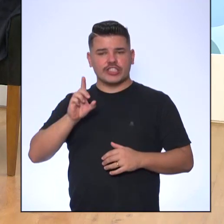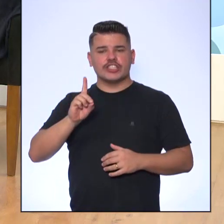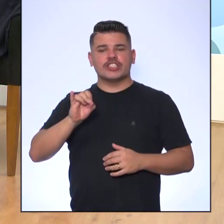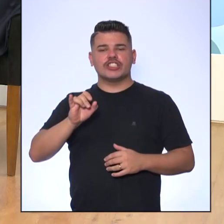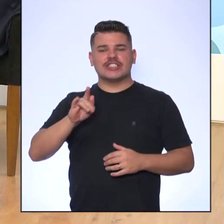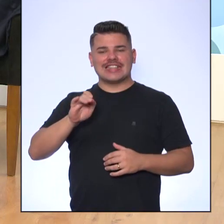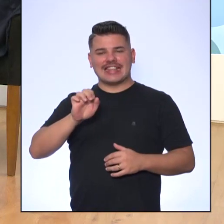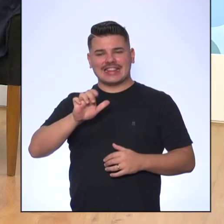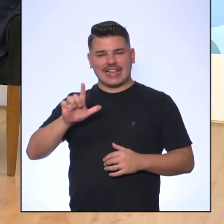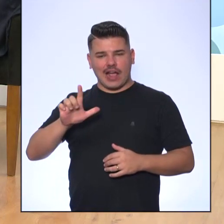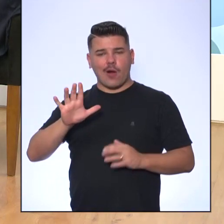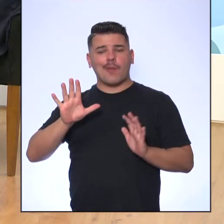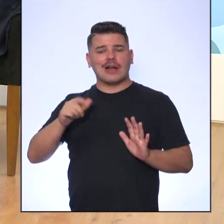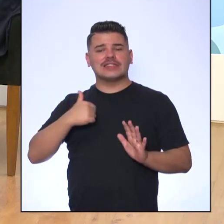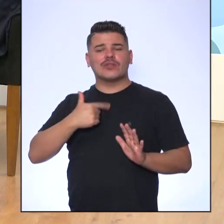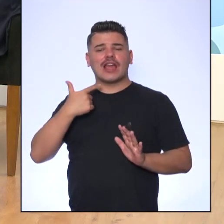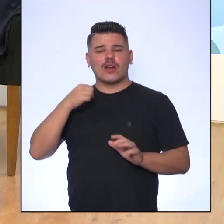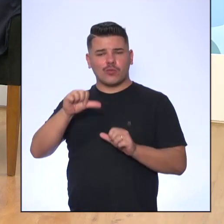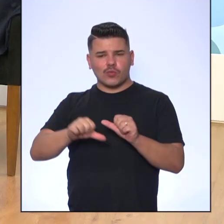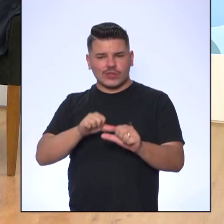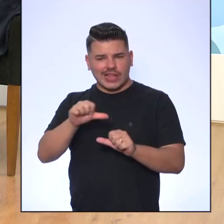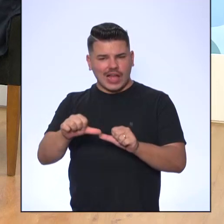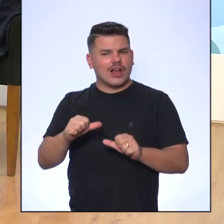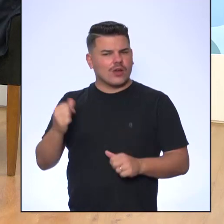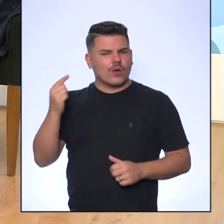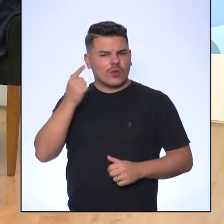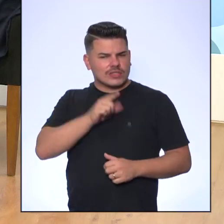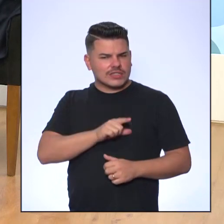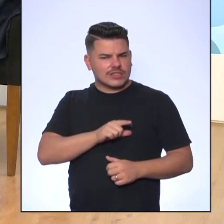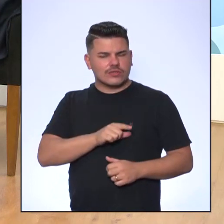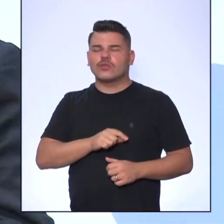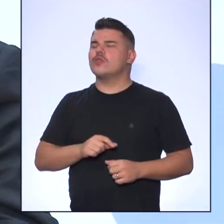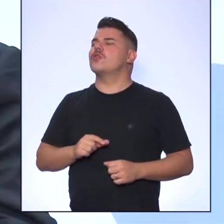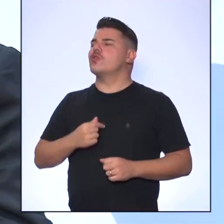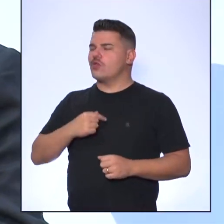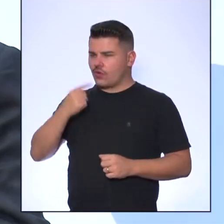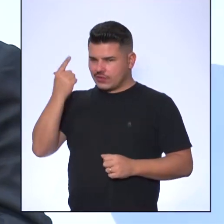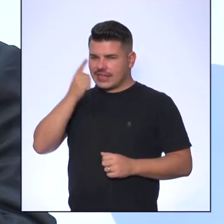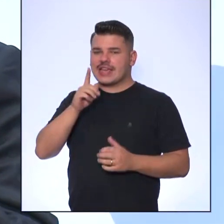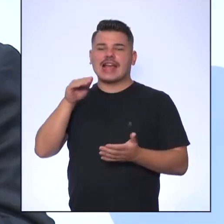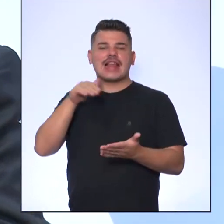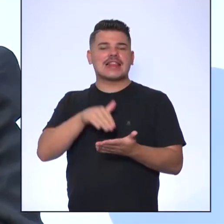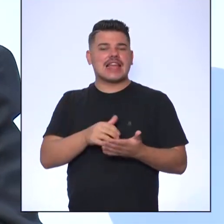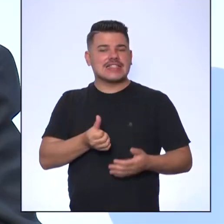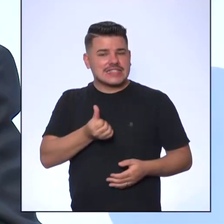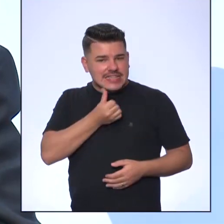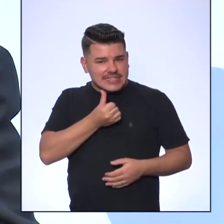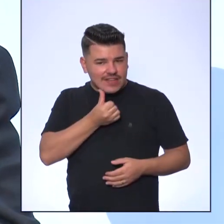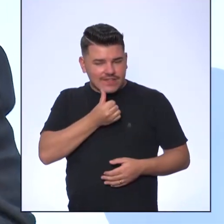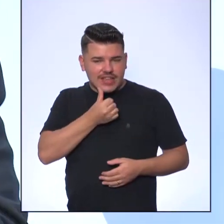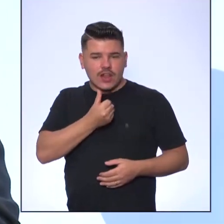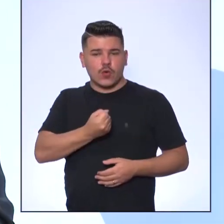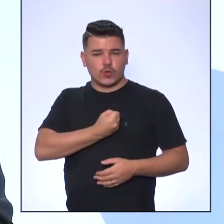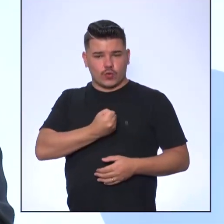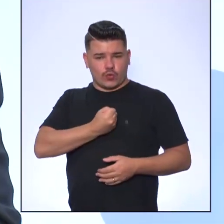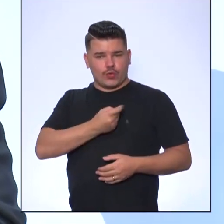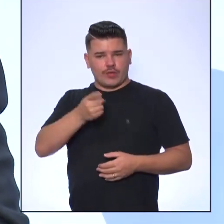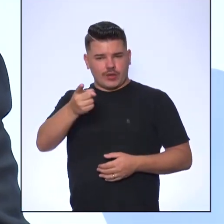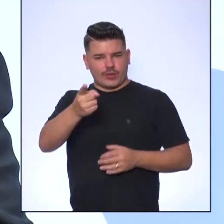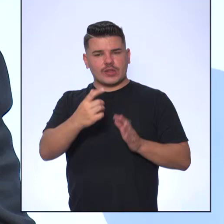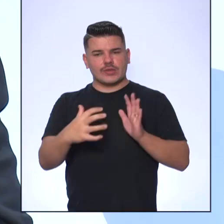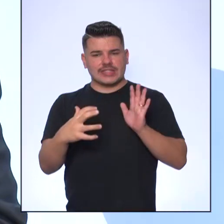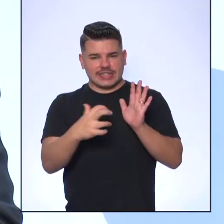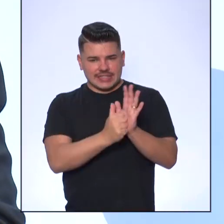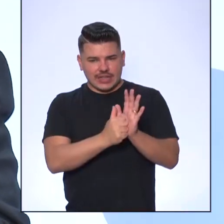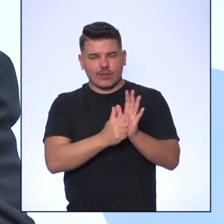eu quero mudar. Eu consigo? Você consegue. Até sexta-feira, você pega lá o número da sua inscrição, lá com